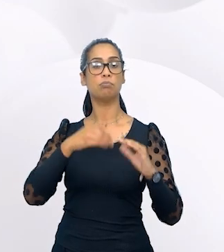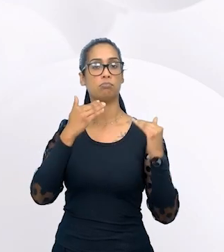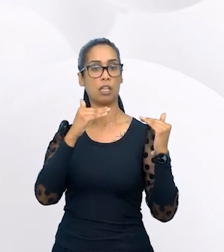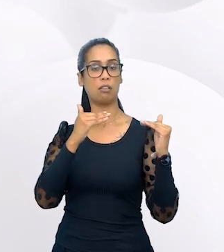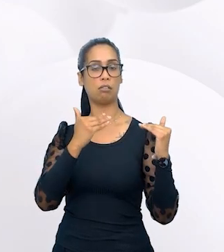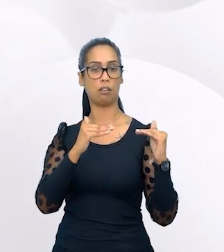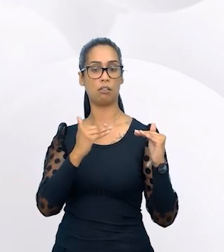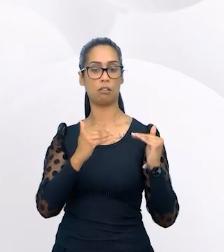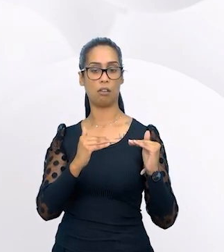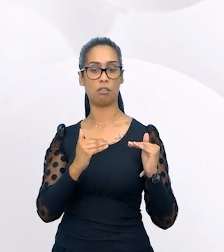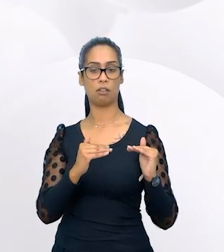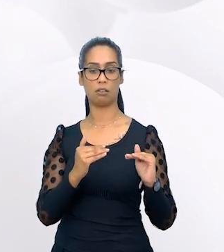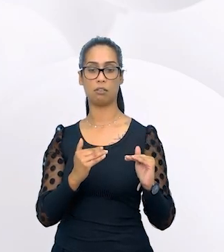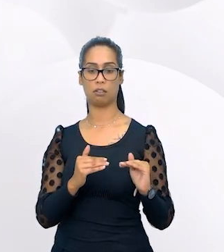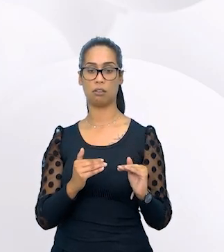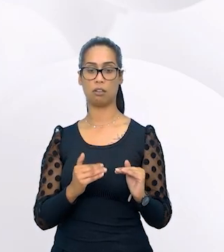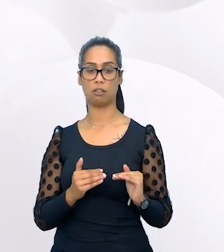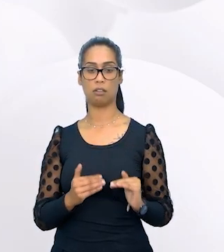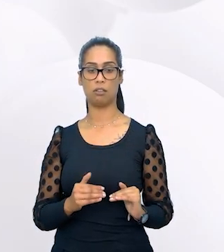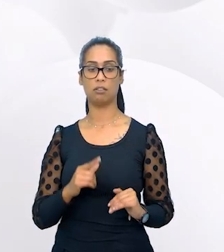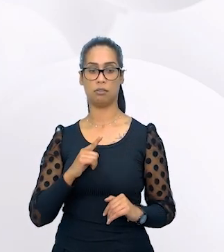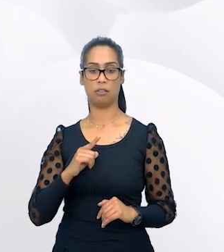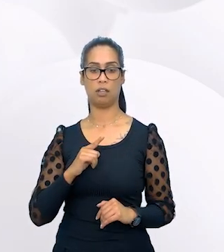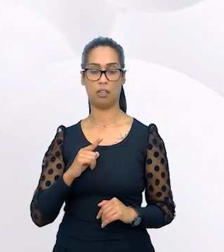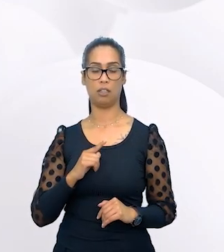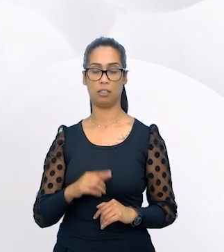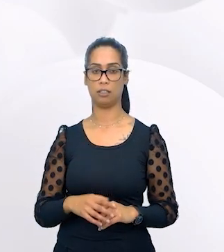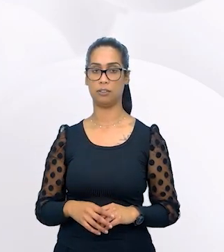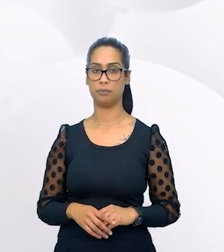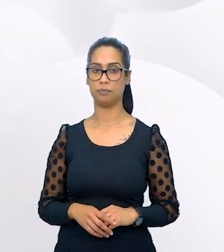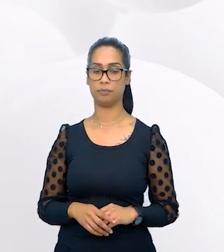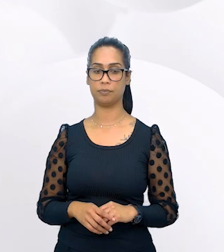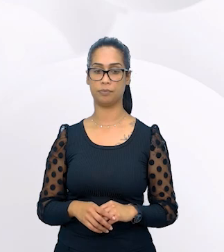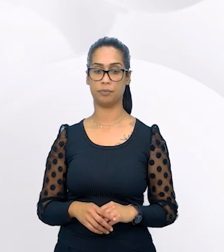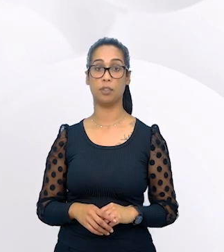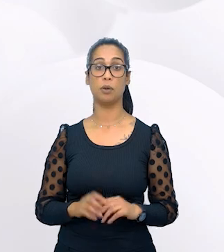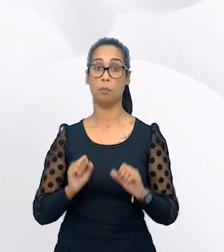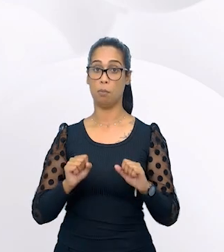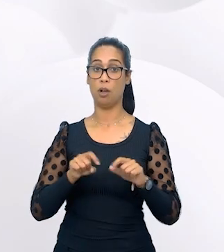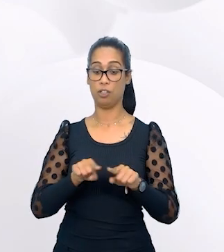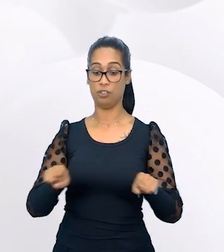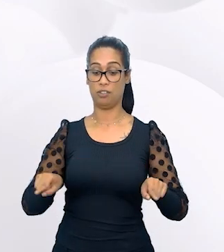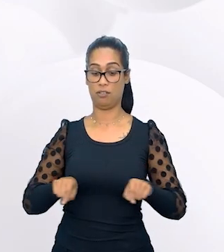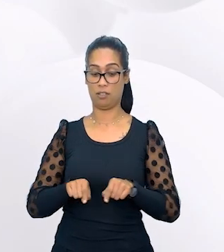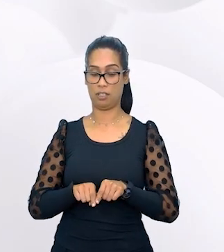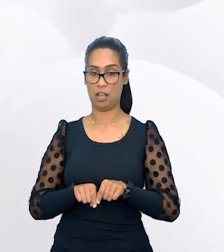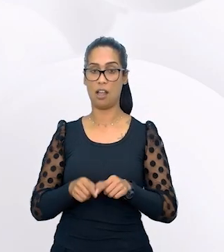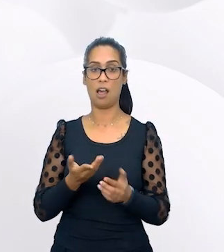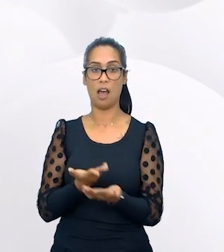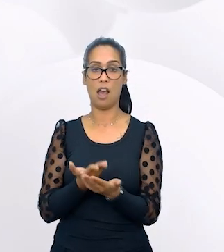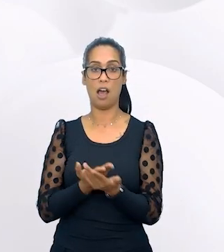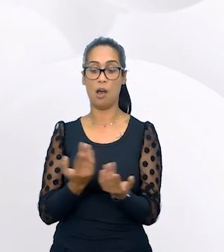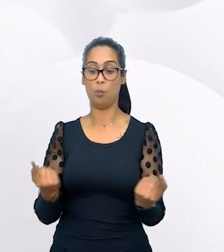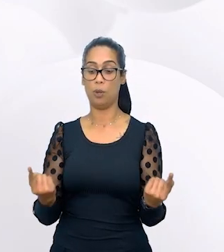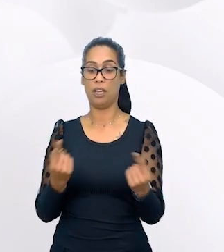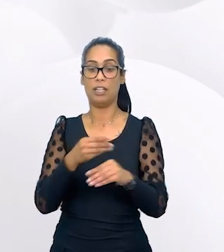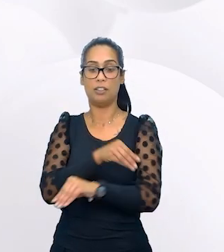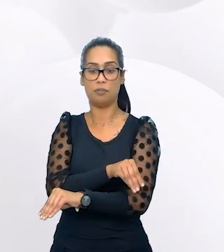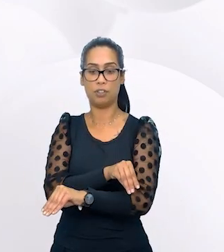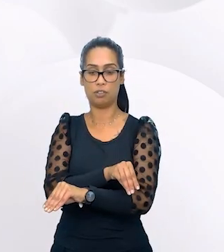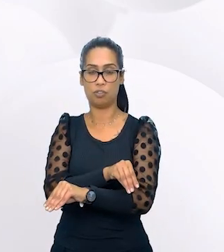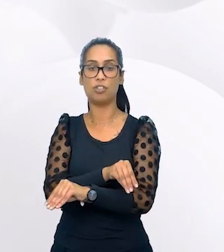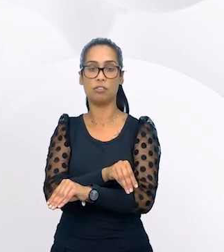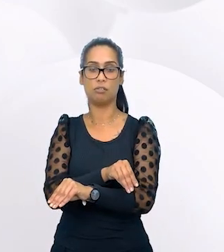vocês podem utilizar aí como sala de aula invertida. É uma dica, apenas uma sugestão,